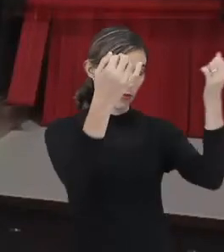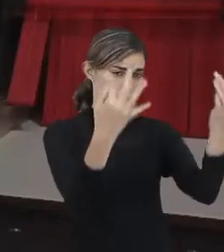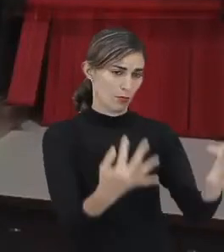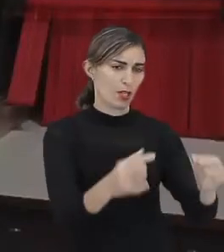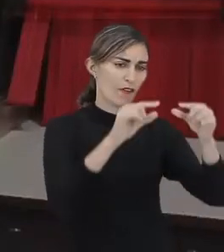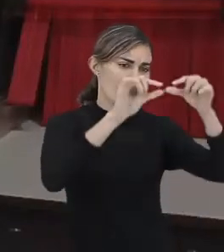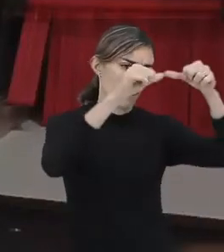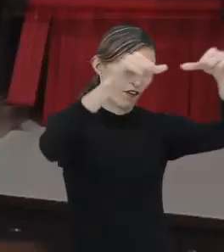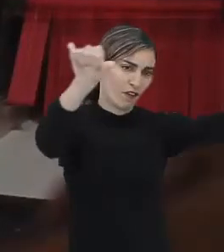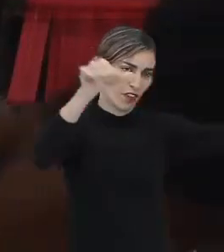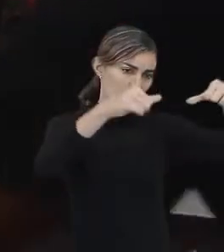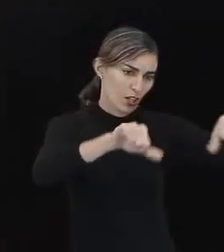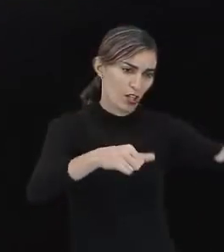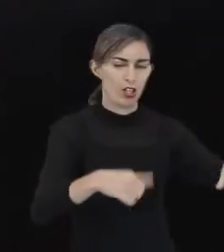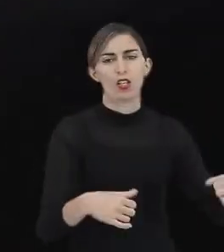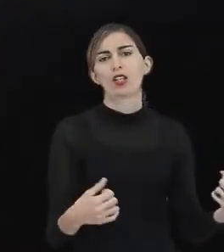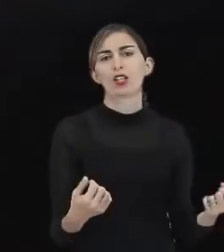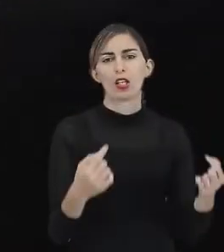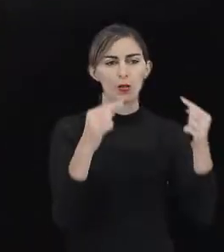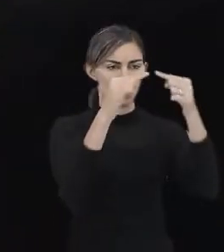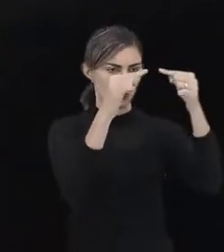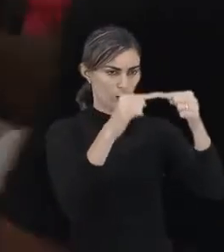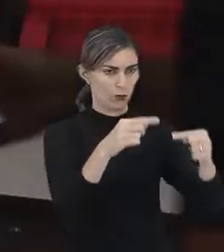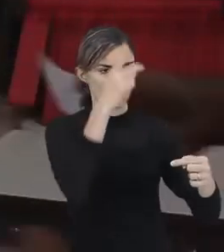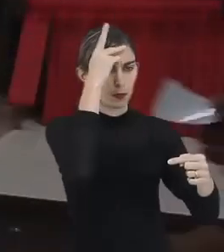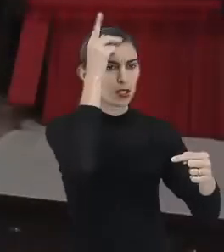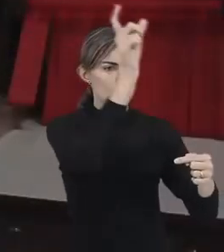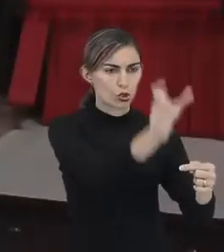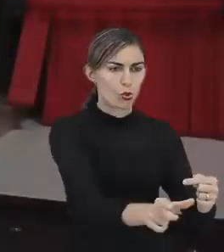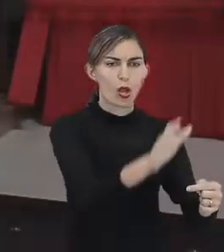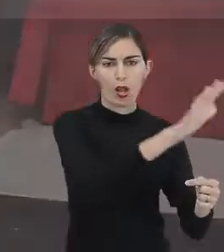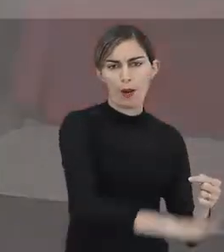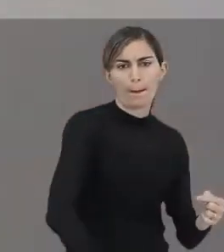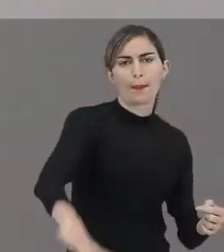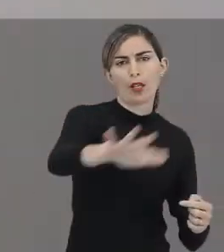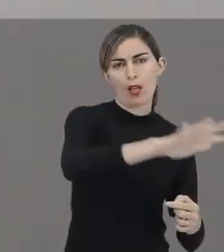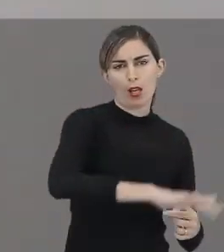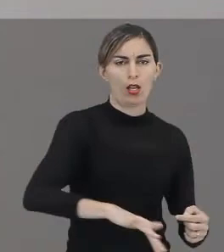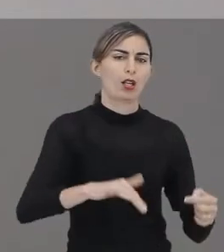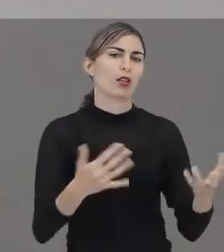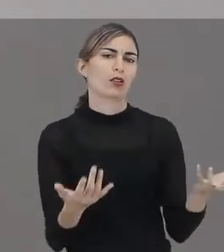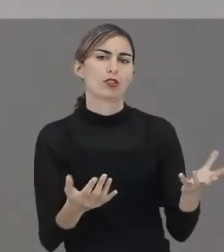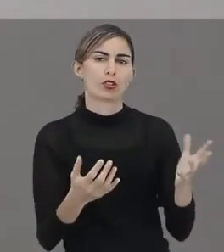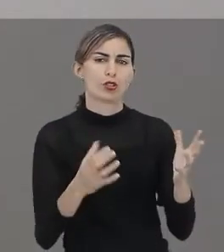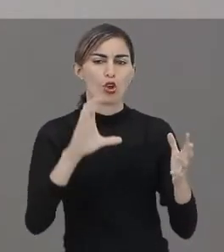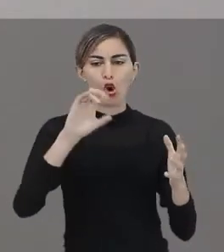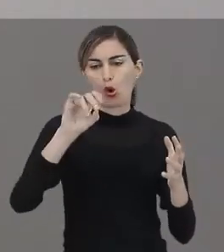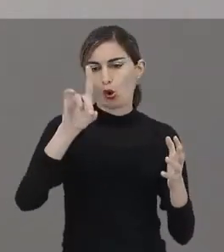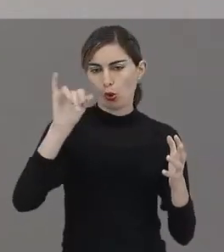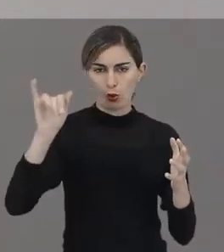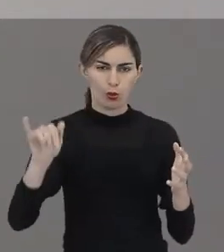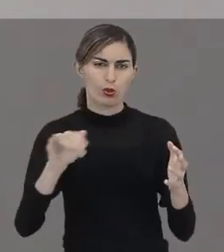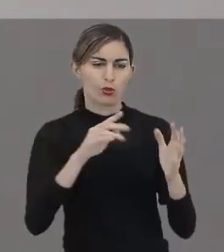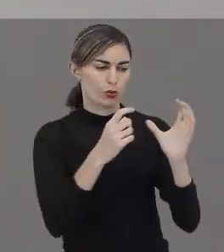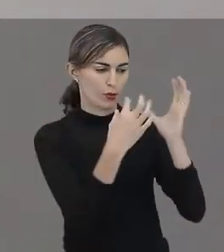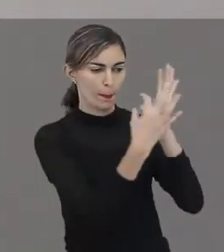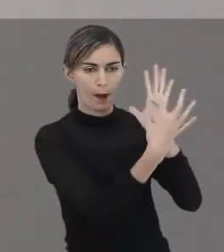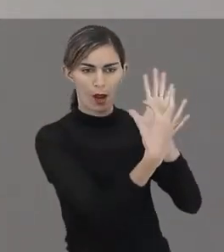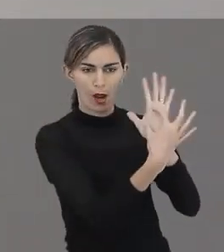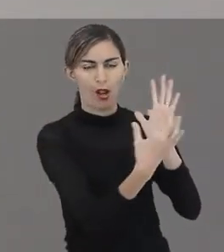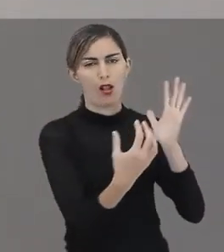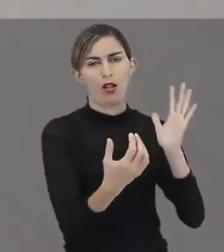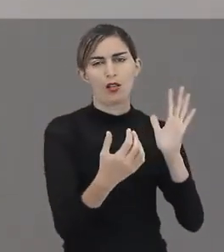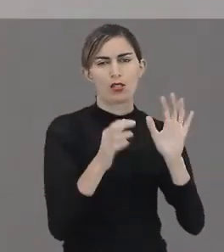se tem fita de borda. De qual cliente, o ambiente, o código de barra para receber a